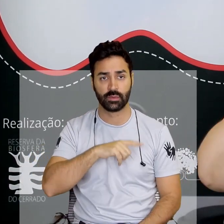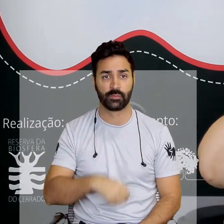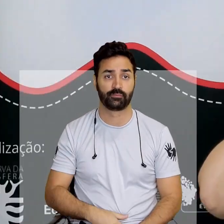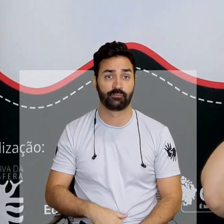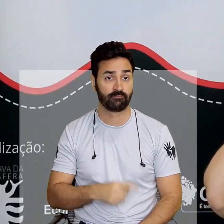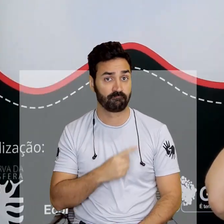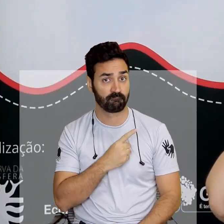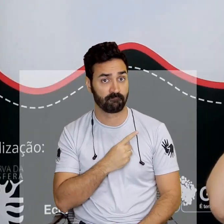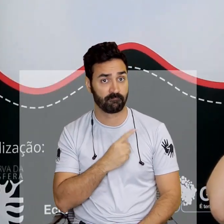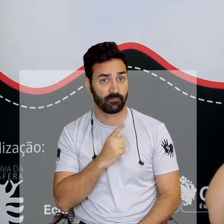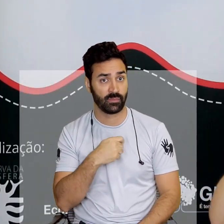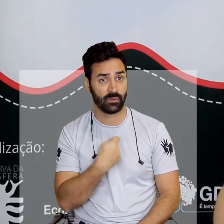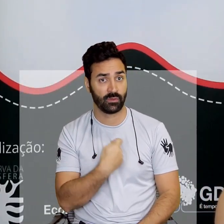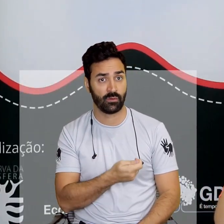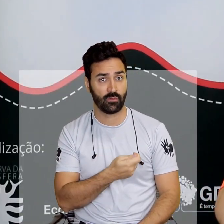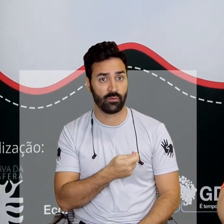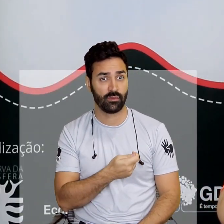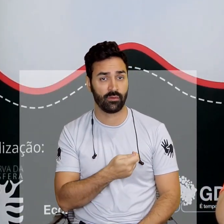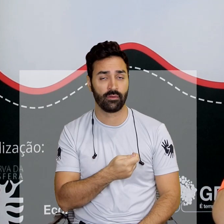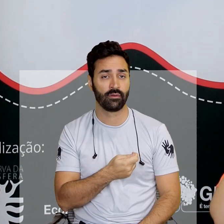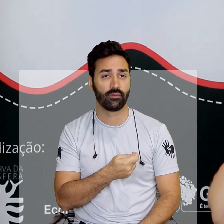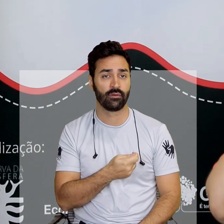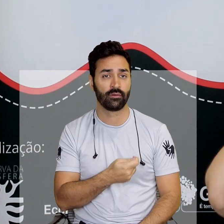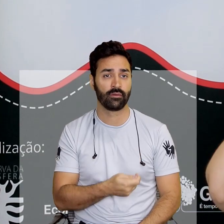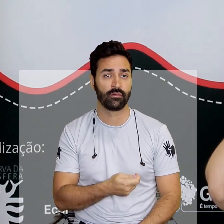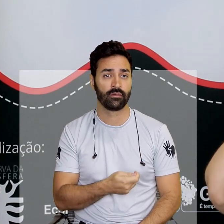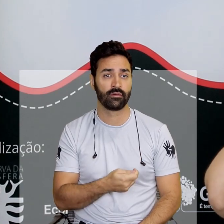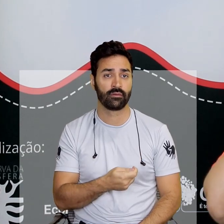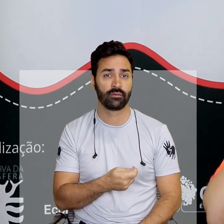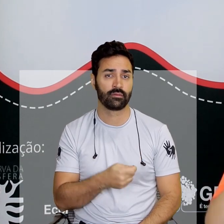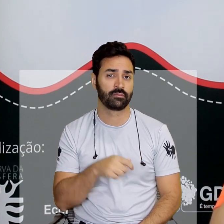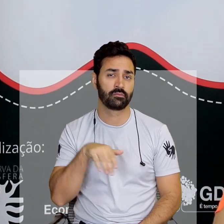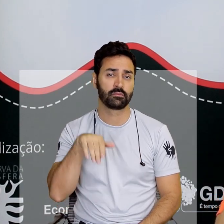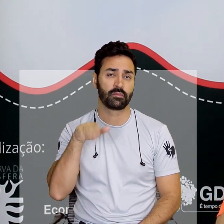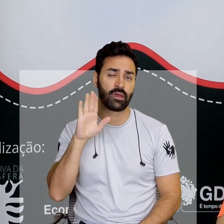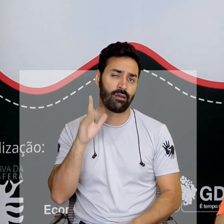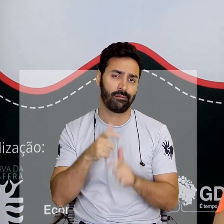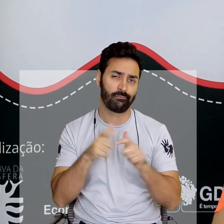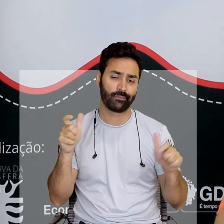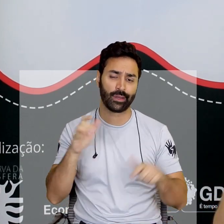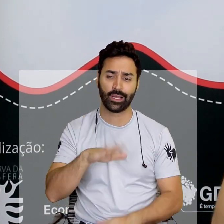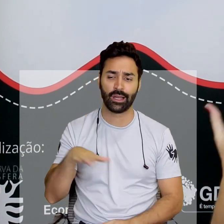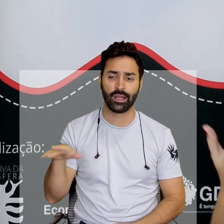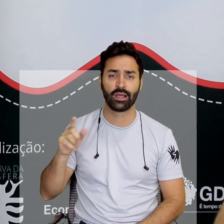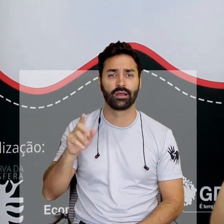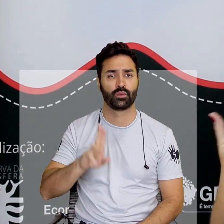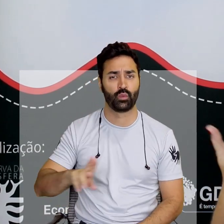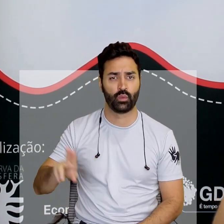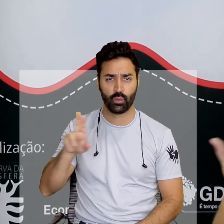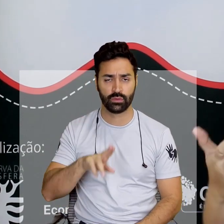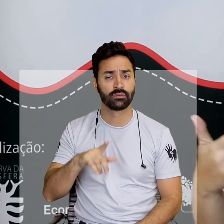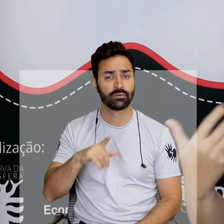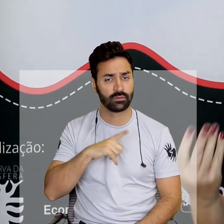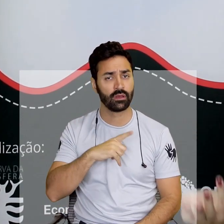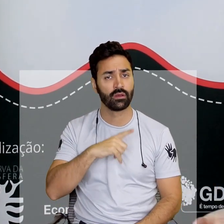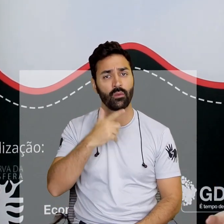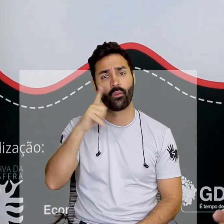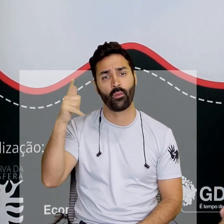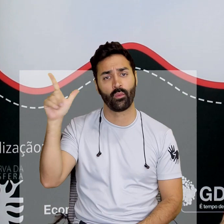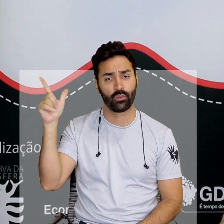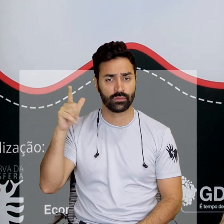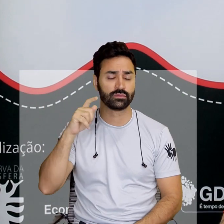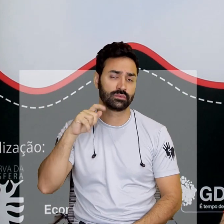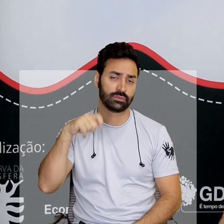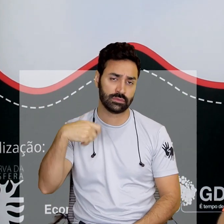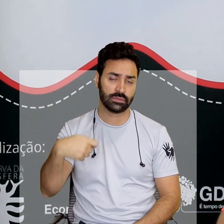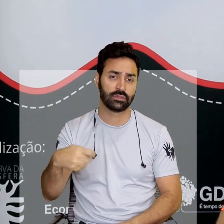aqui, geralmente, as pessoas dizem que é um sinal usado mais por crianças. Mas existem outros sinais que podem ser para